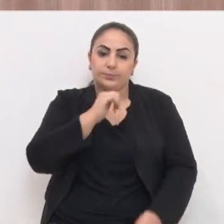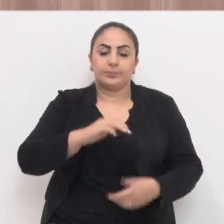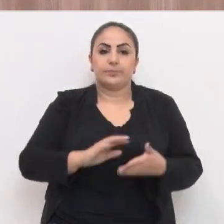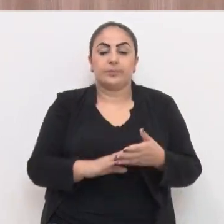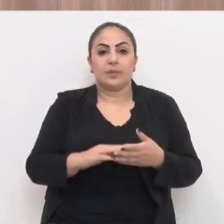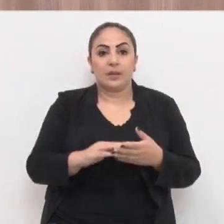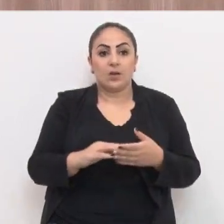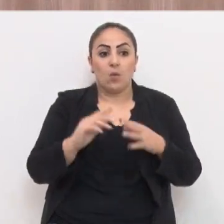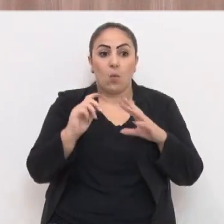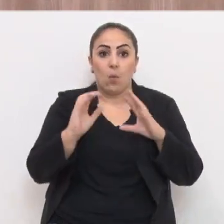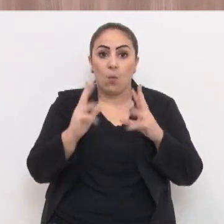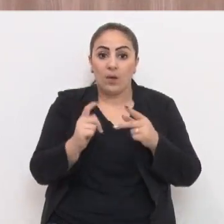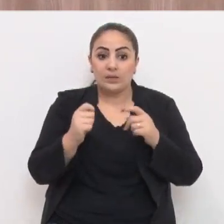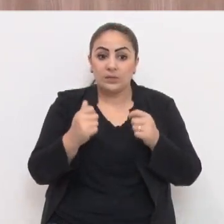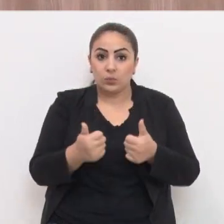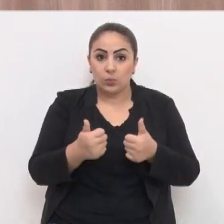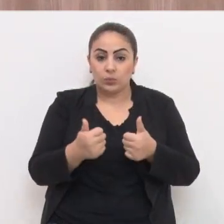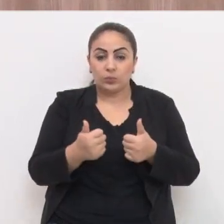maioria, é encaminhado.